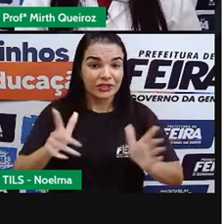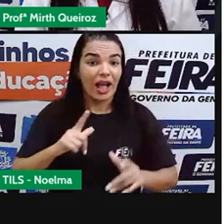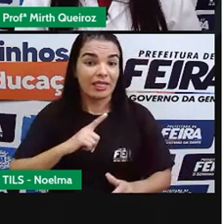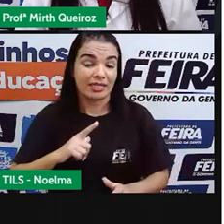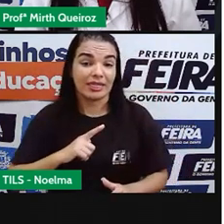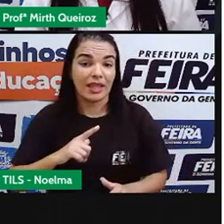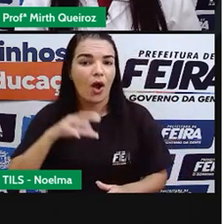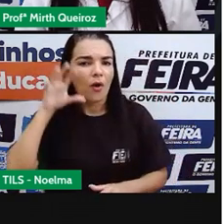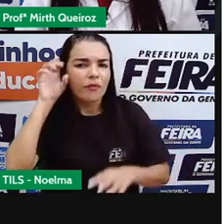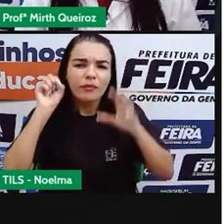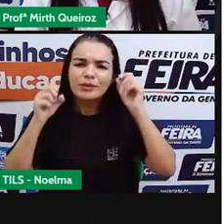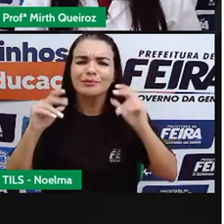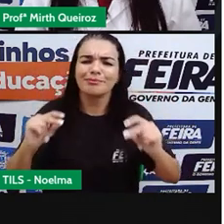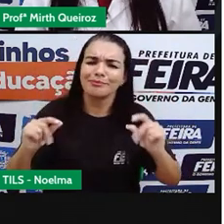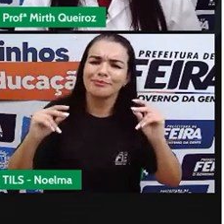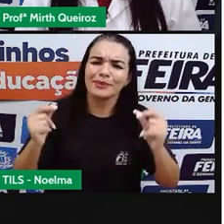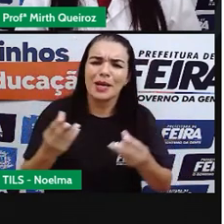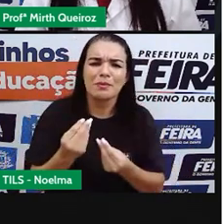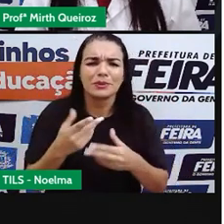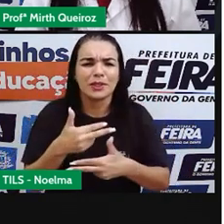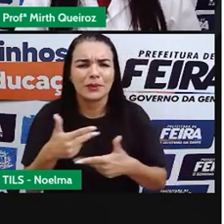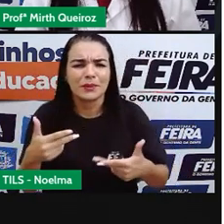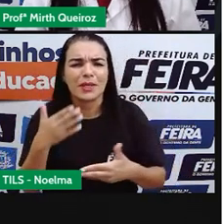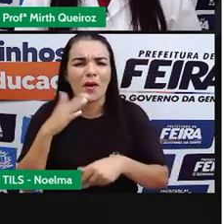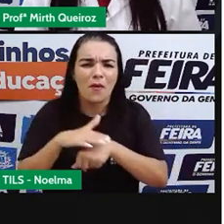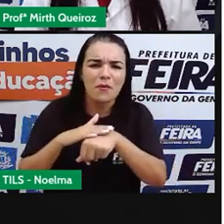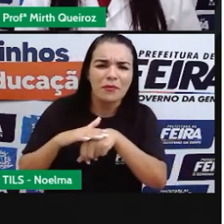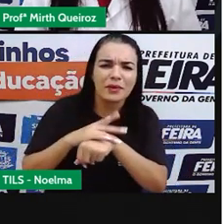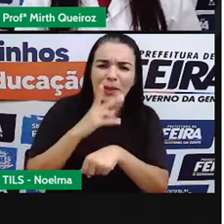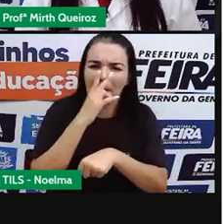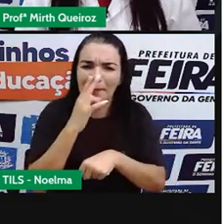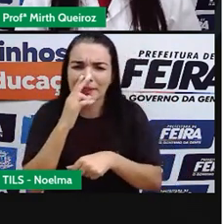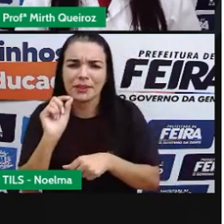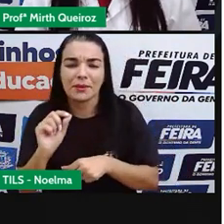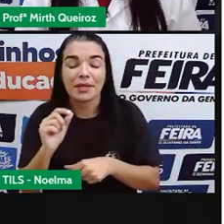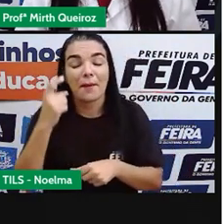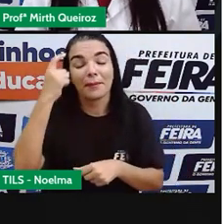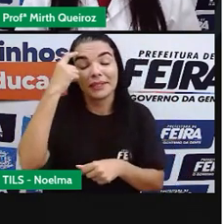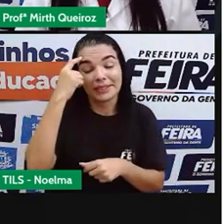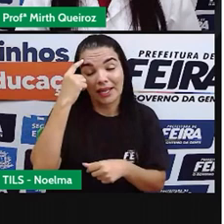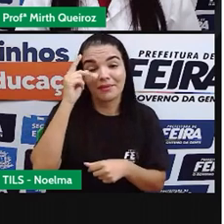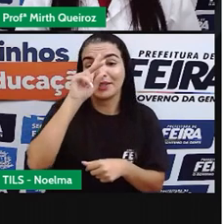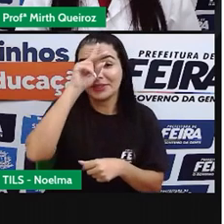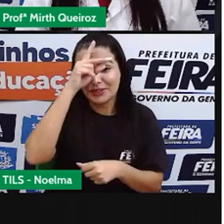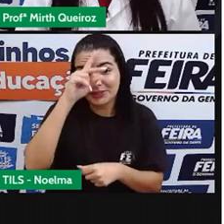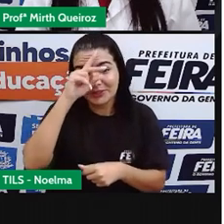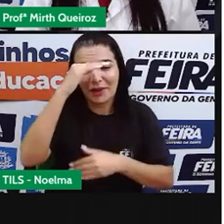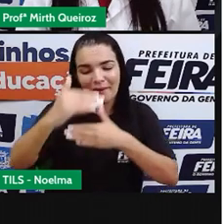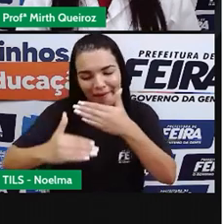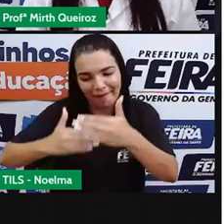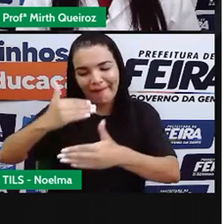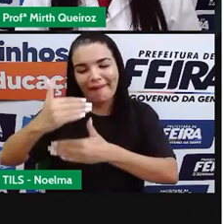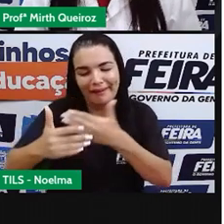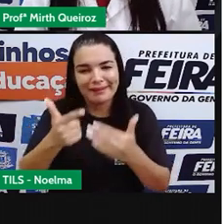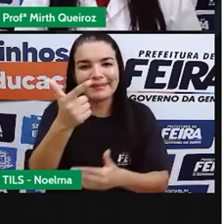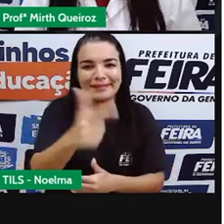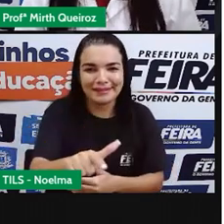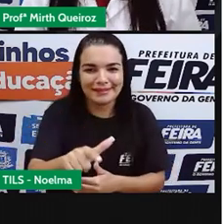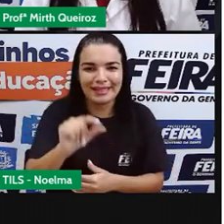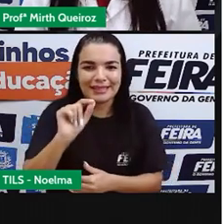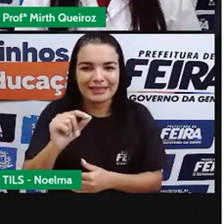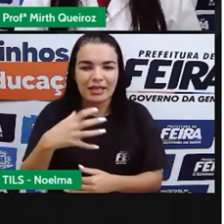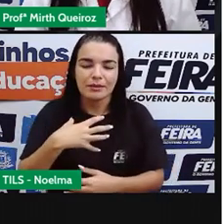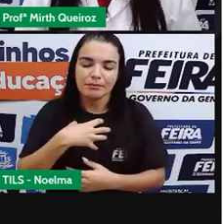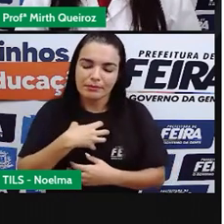já devia ter ouvido tantas vezes essas conversas que pensava como a história das pessoas se repete.